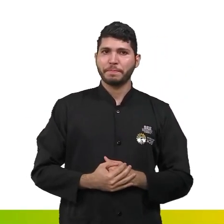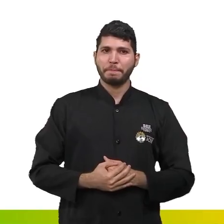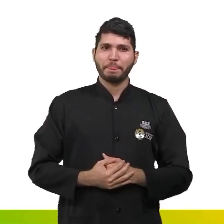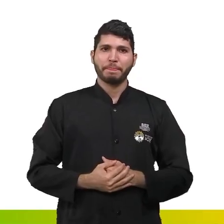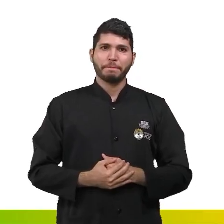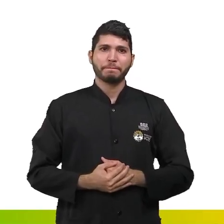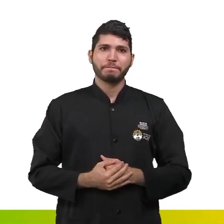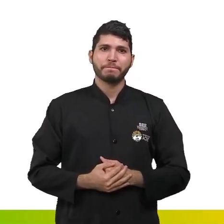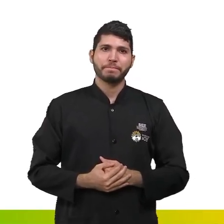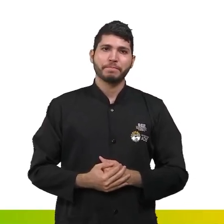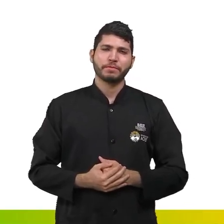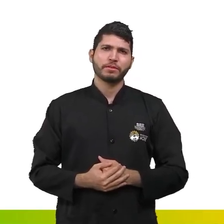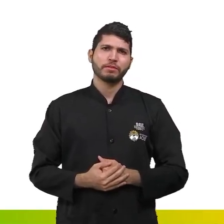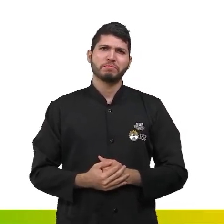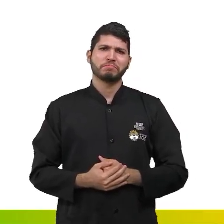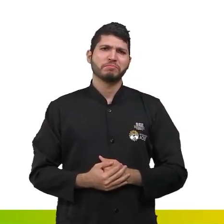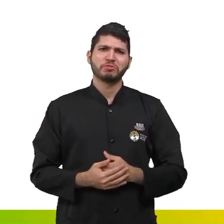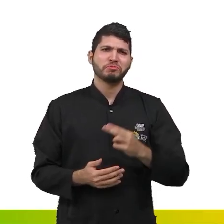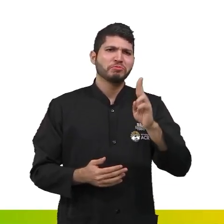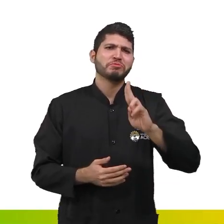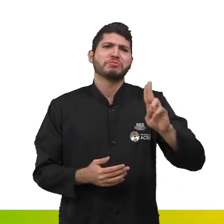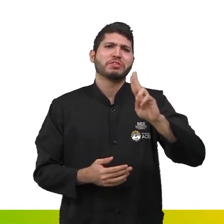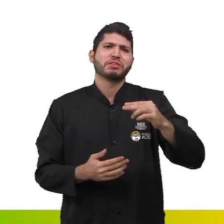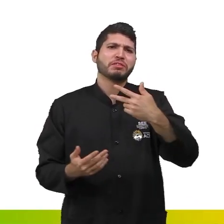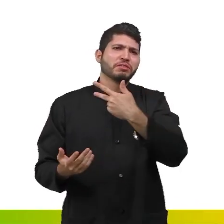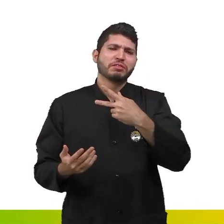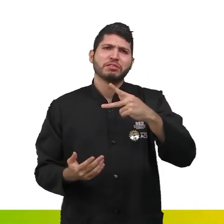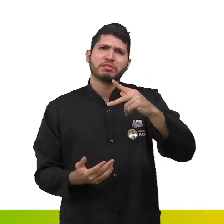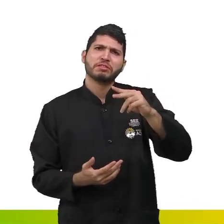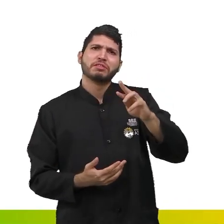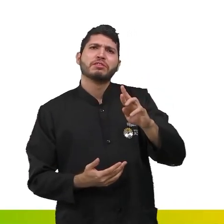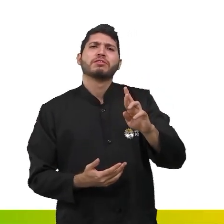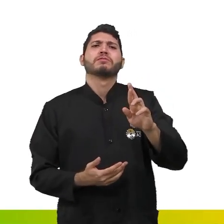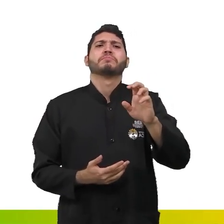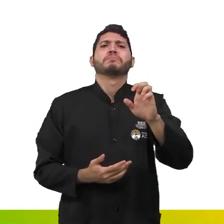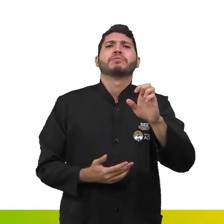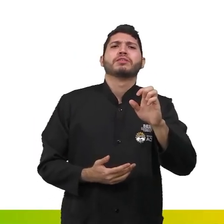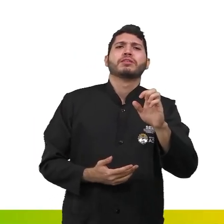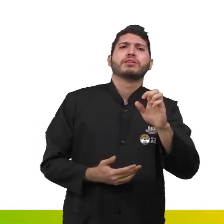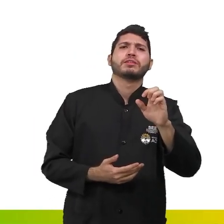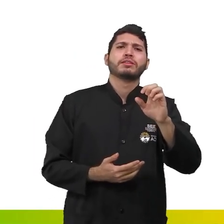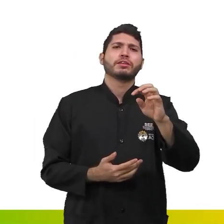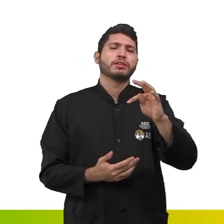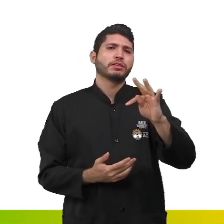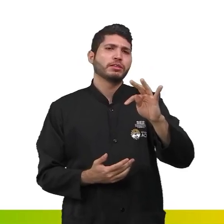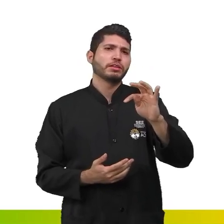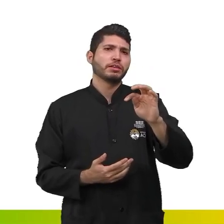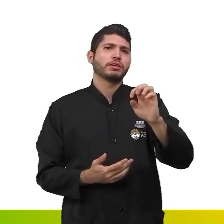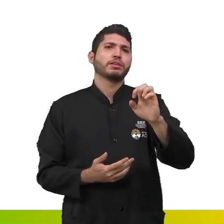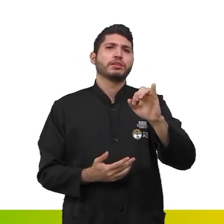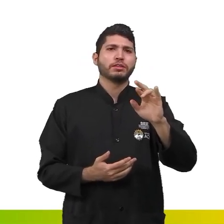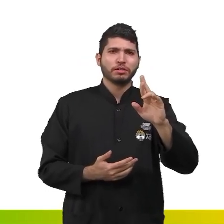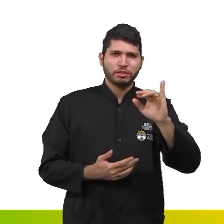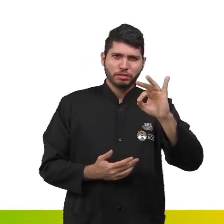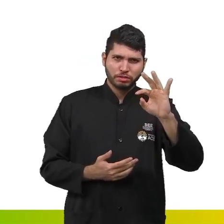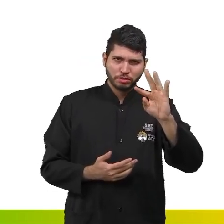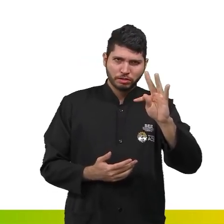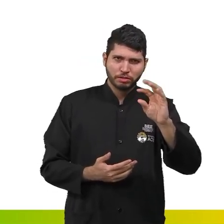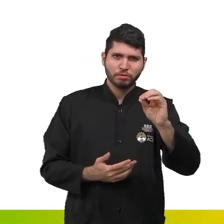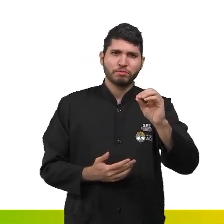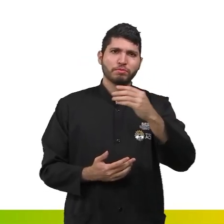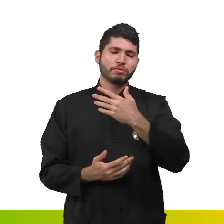Então, para que utilizamos o pretérito imperfeito? Então, você pode descrever o passado: rutina, lugares